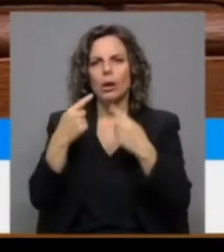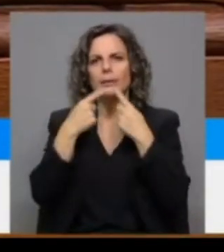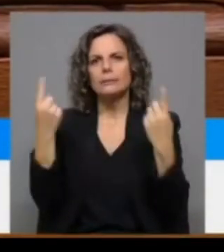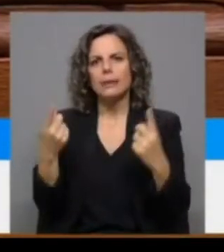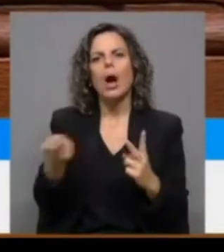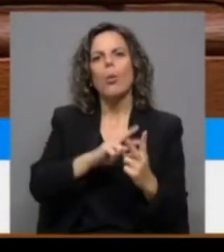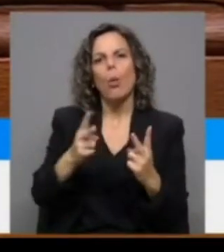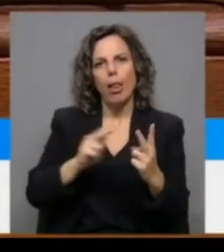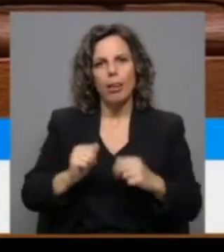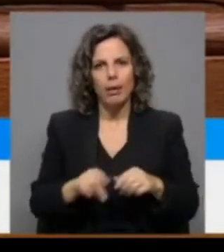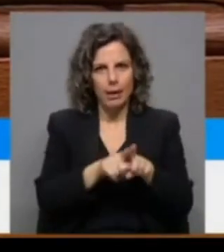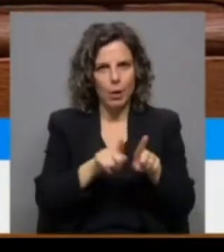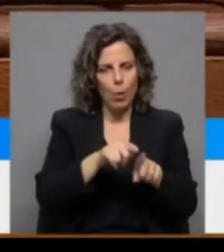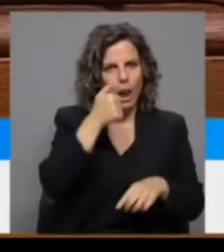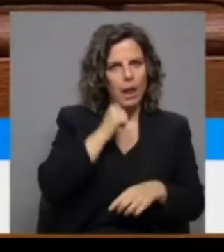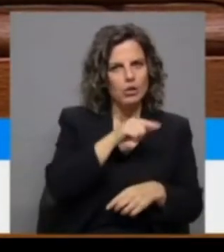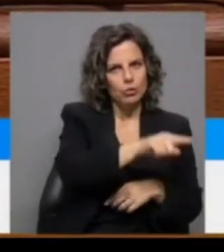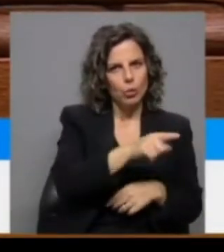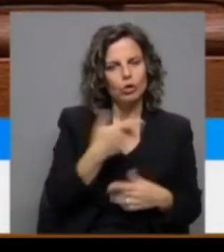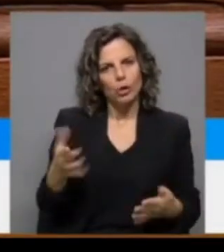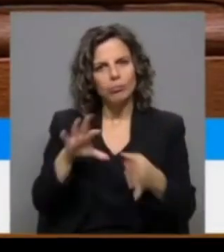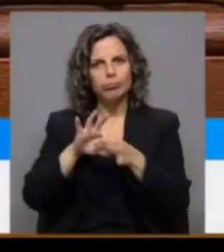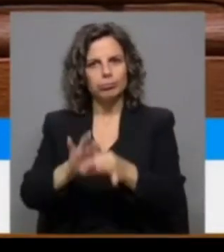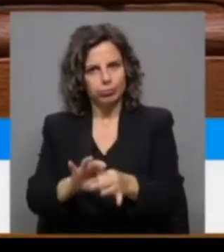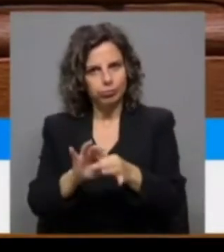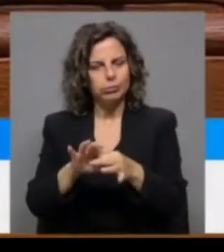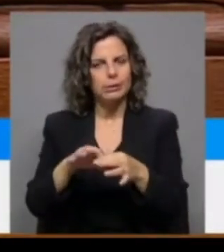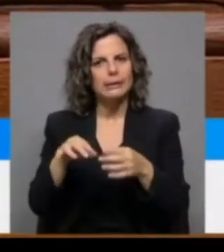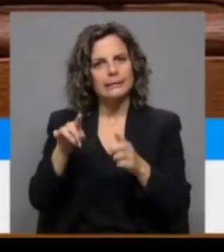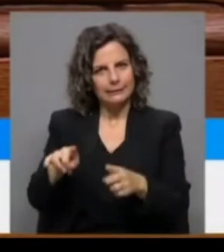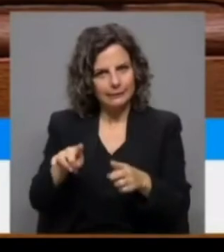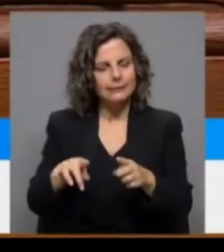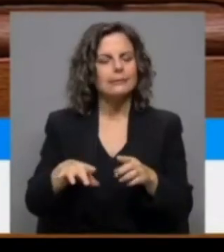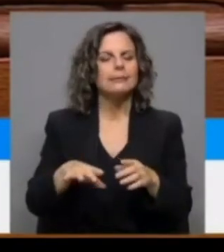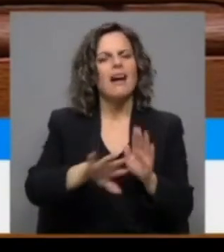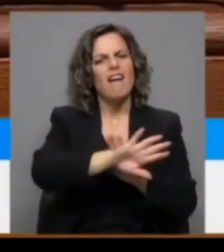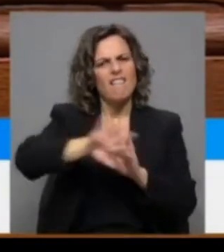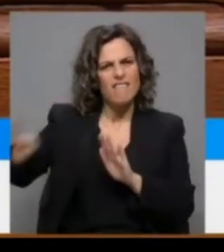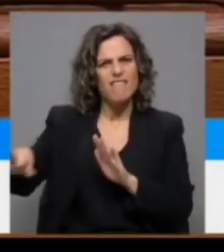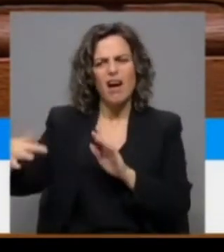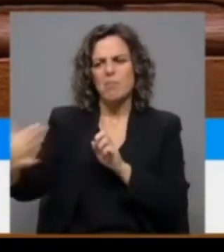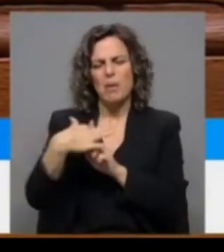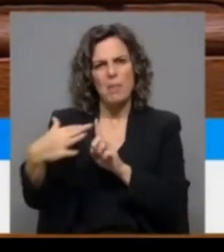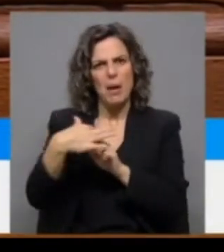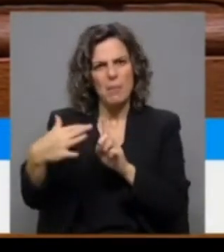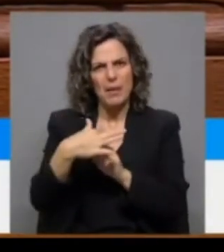Fazer como nos Açores ou aliar-se a esta extrema-direita